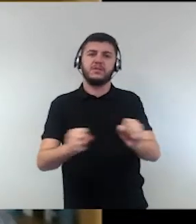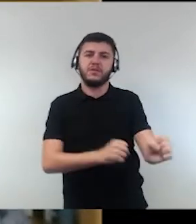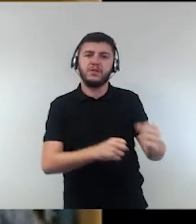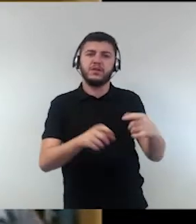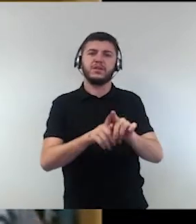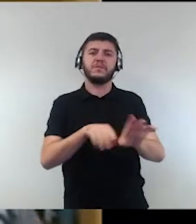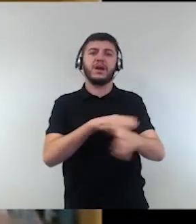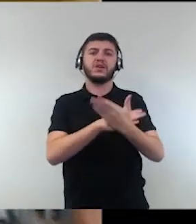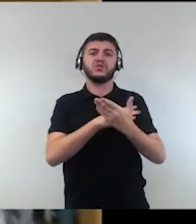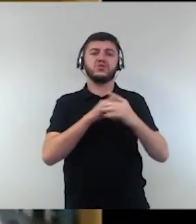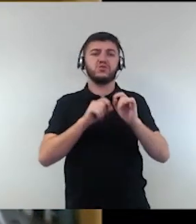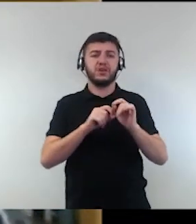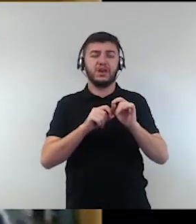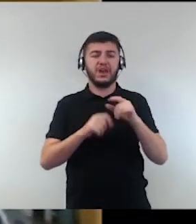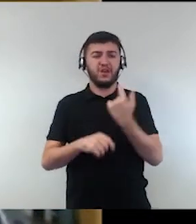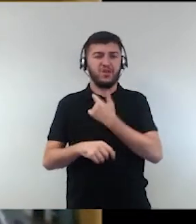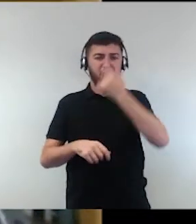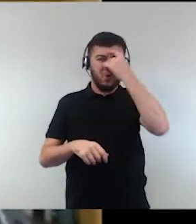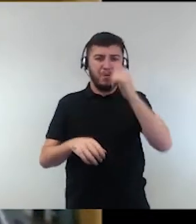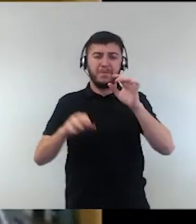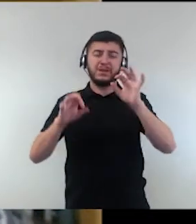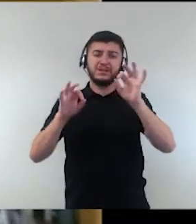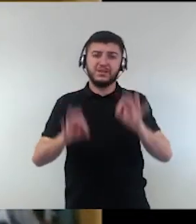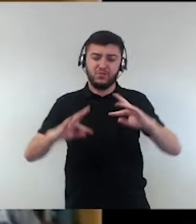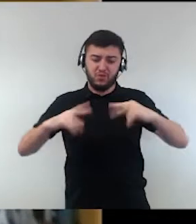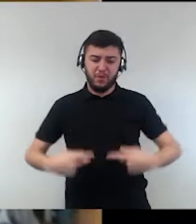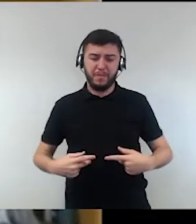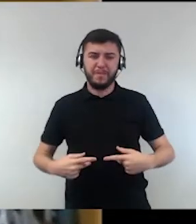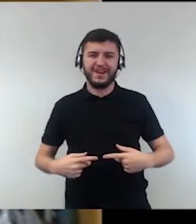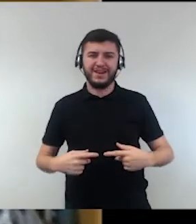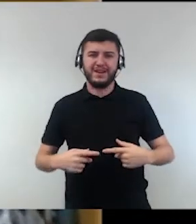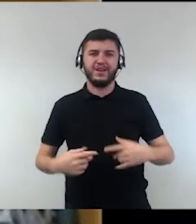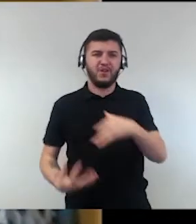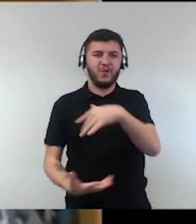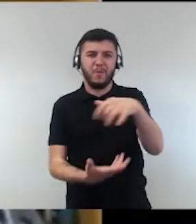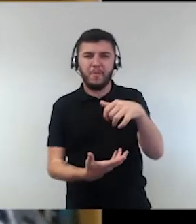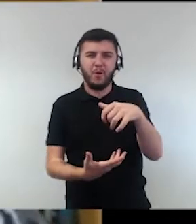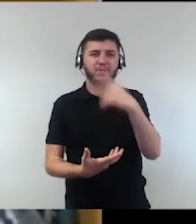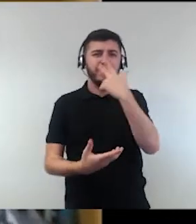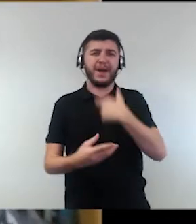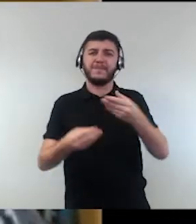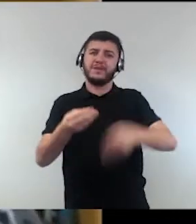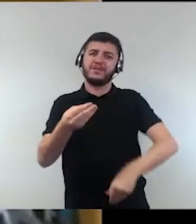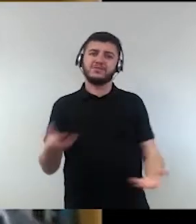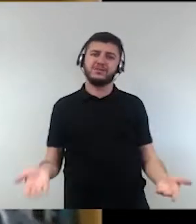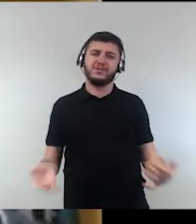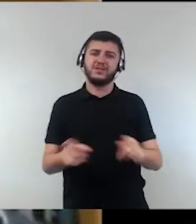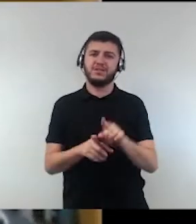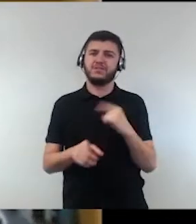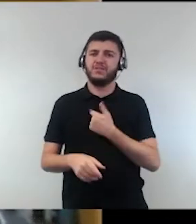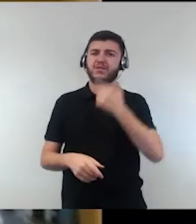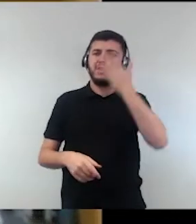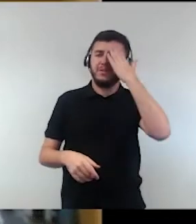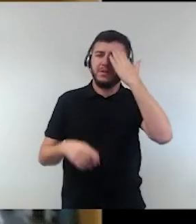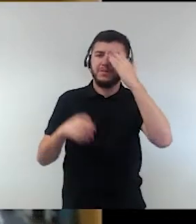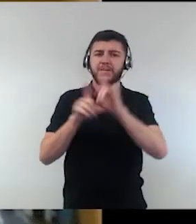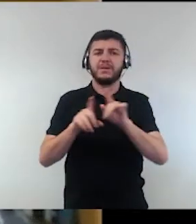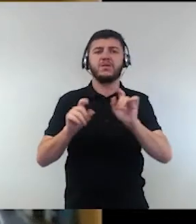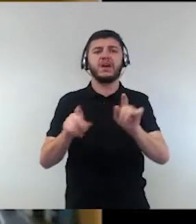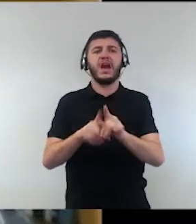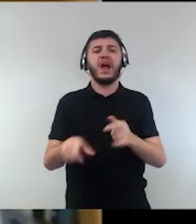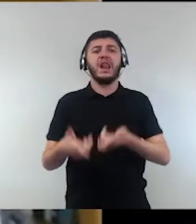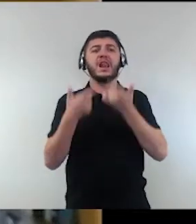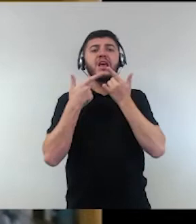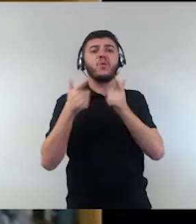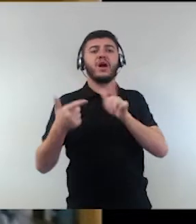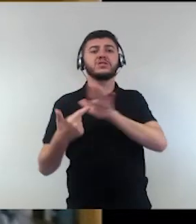compreensão do humano no mundo. Isso tudo empobrecido pela linguagem das redes sociais,